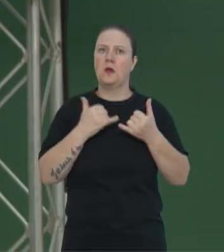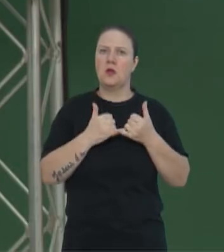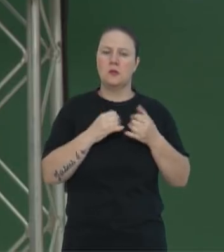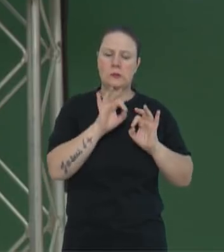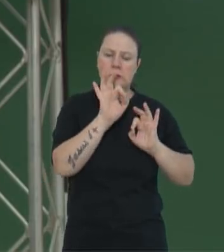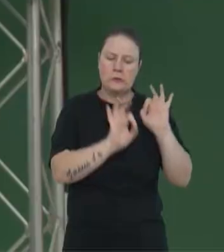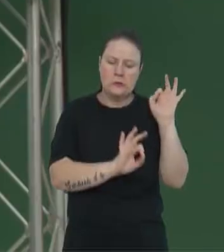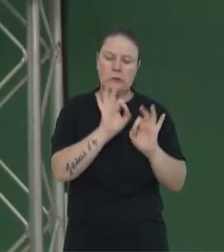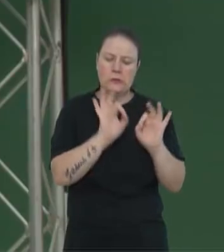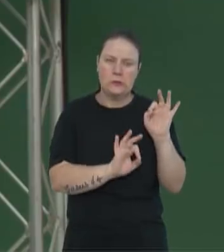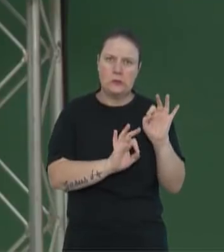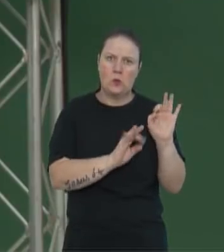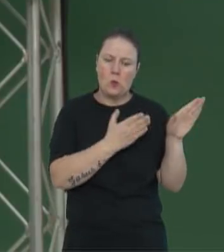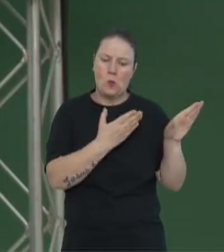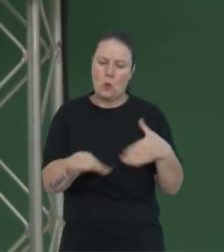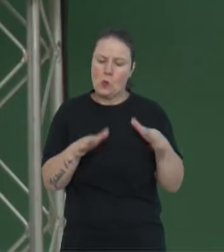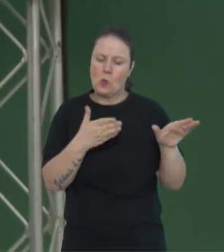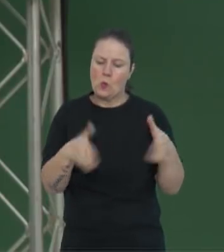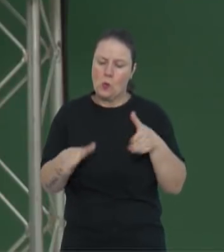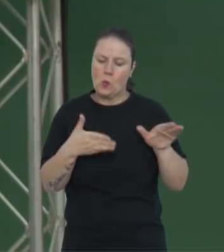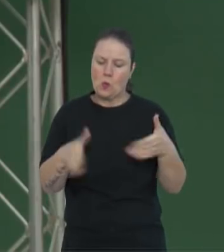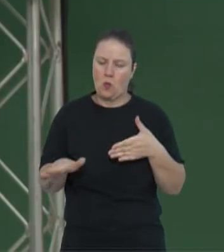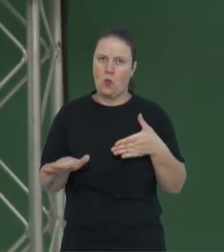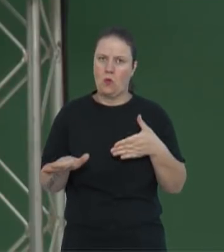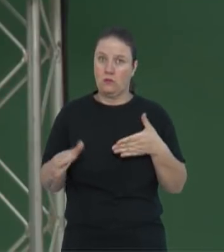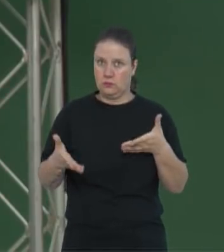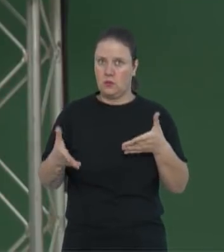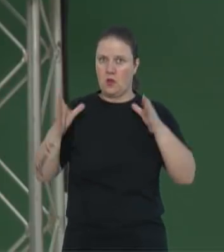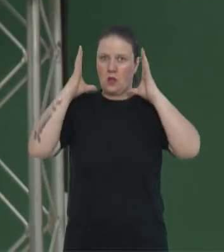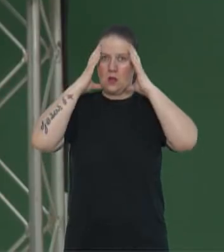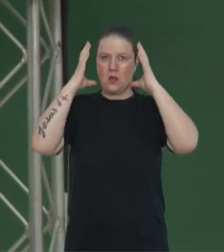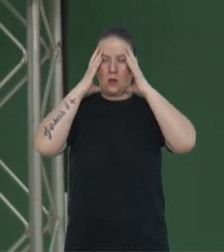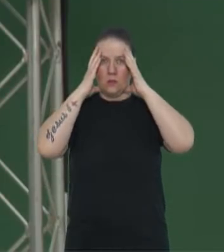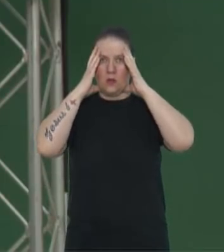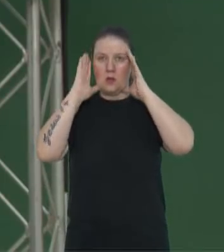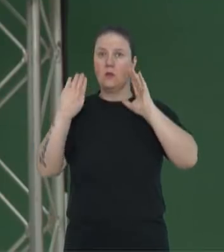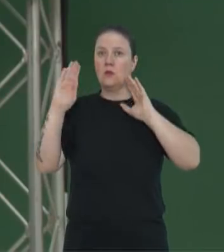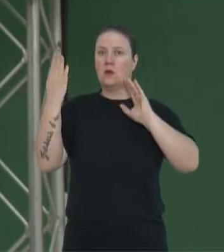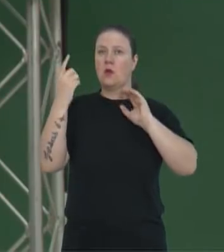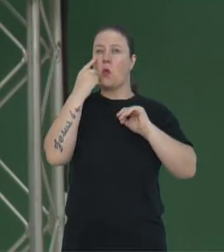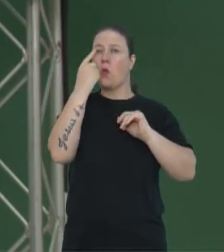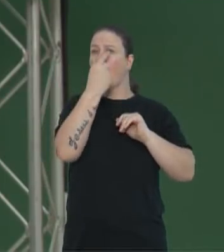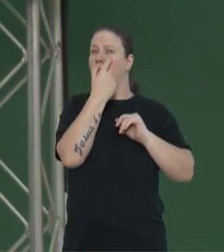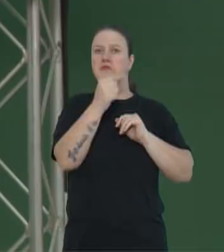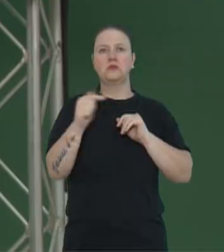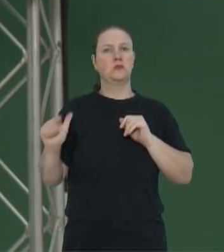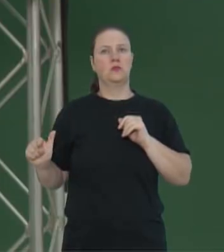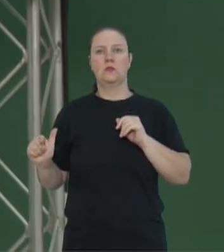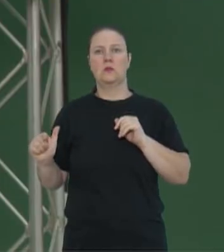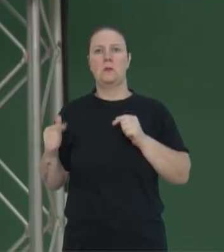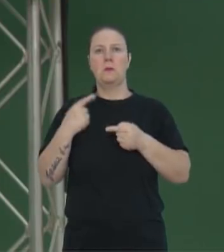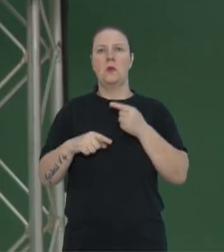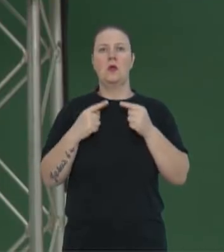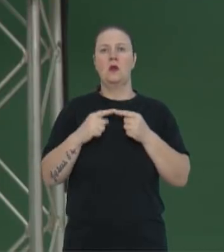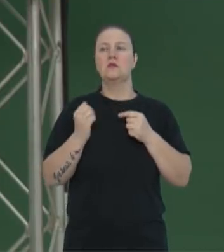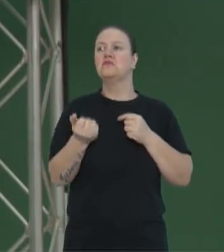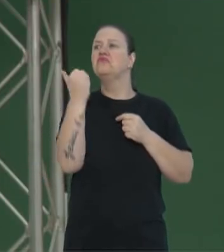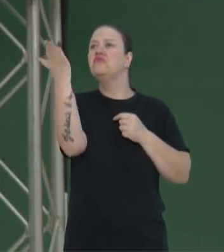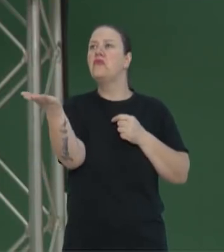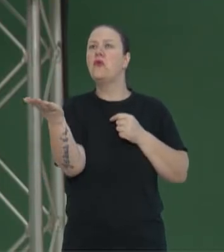artista escolheu utilizar uma cabeça, e ali é uma cabeça de madeira, os olhos não aparecem, como se ele não tivesse conexão com o que está do lado de